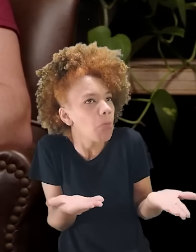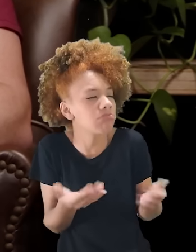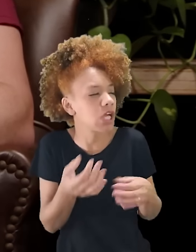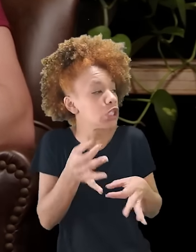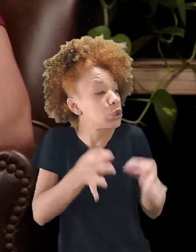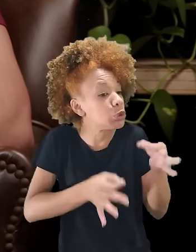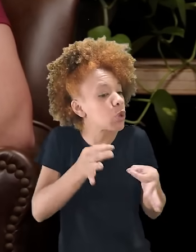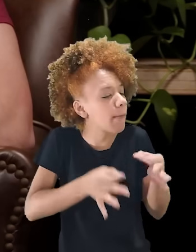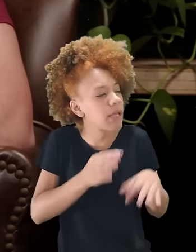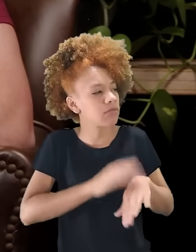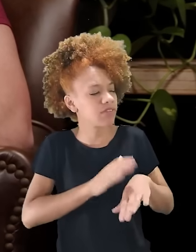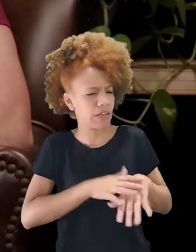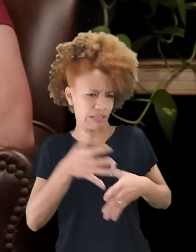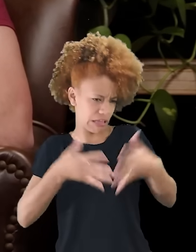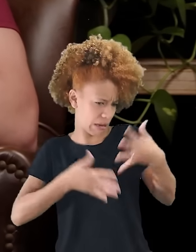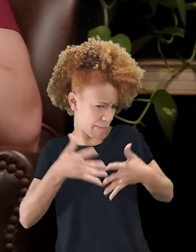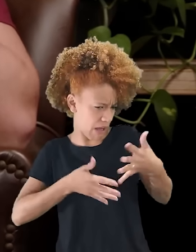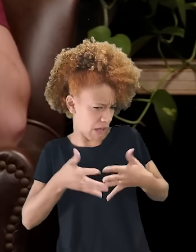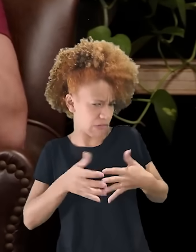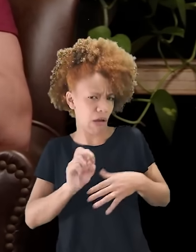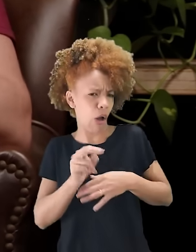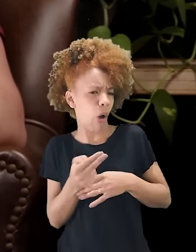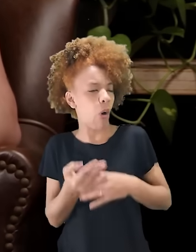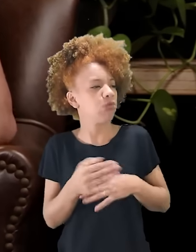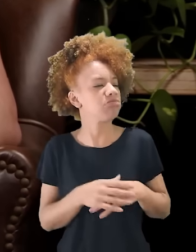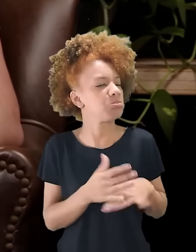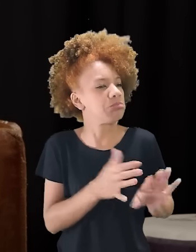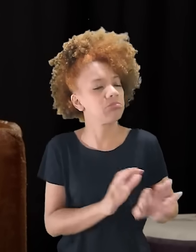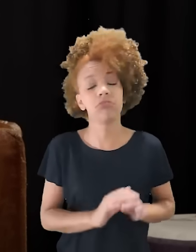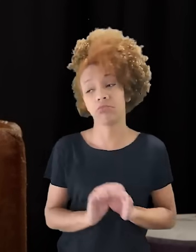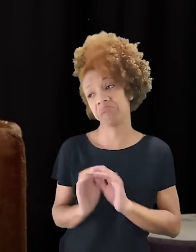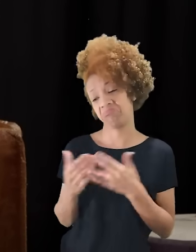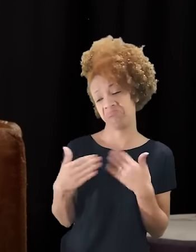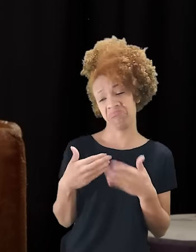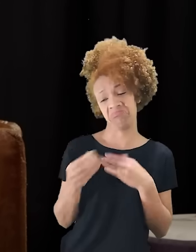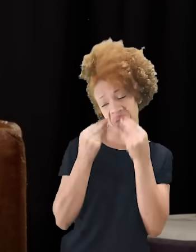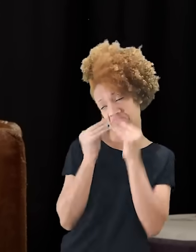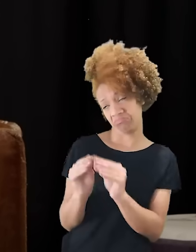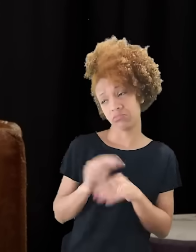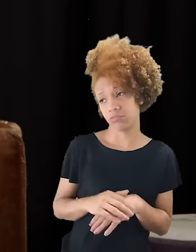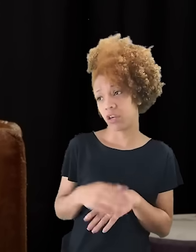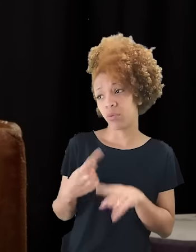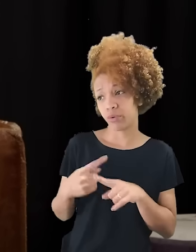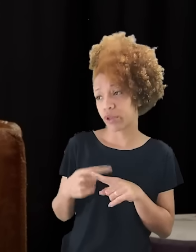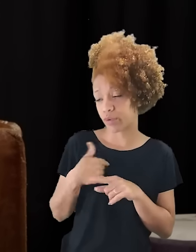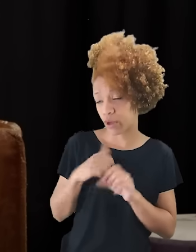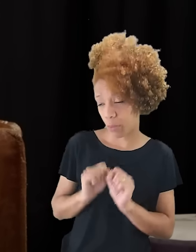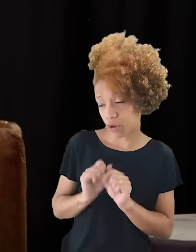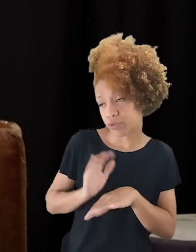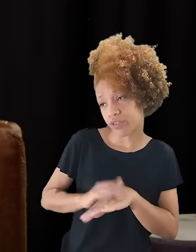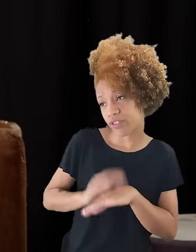esse julgamento que fazem você te atrapalha Você não tá nem aí como é que funciona eu não tô nem aí porque o que eu posso eu faço